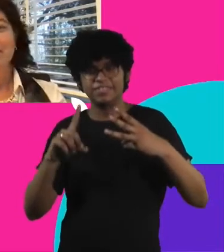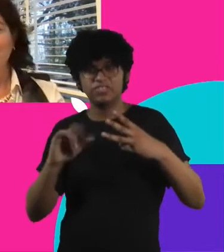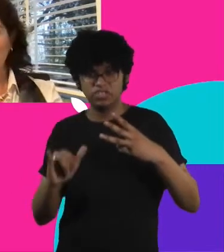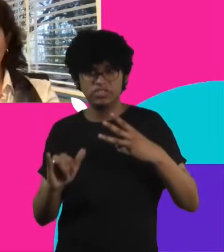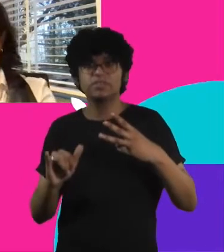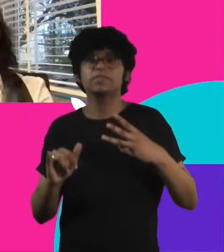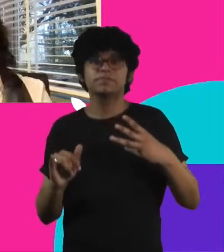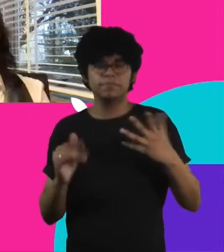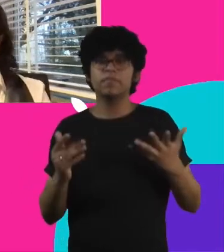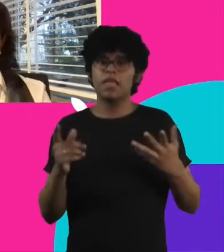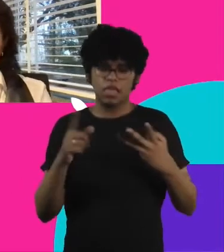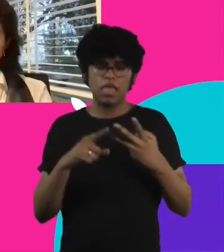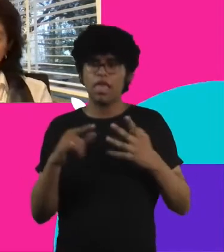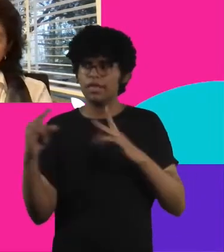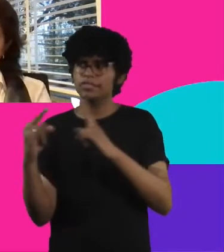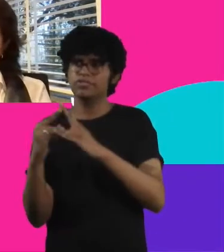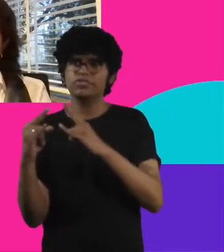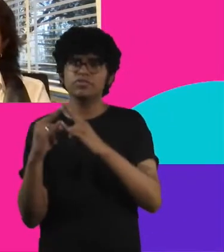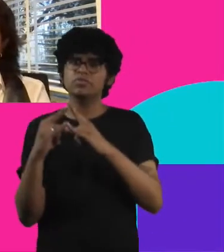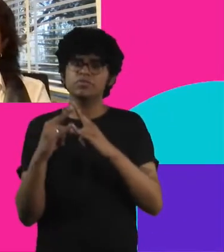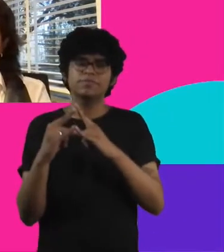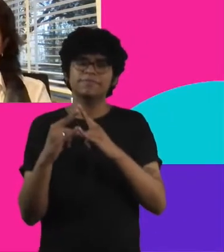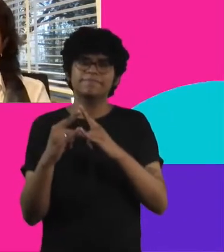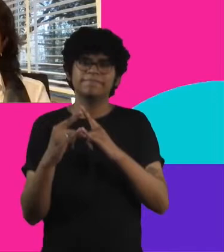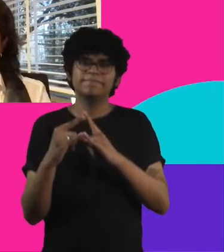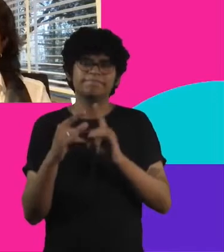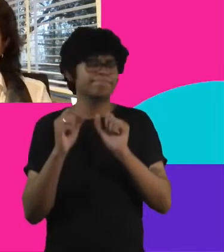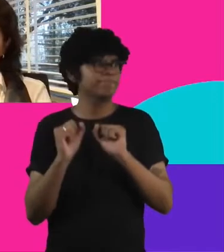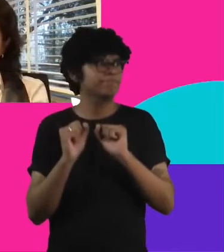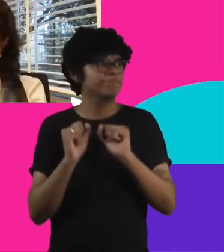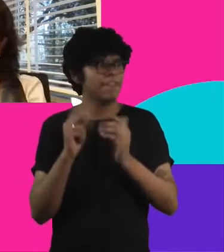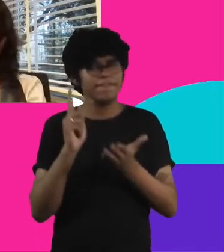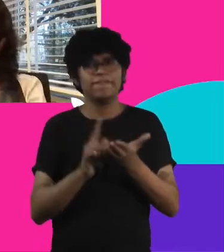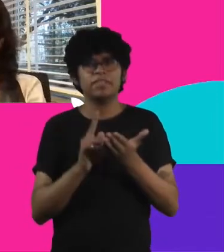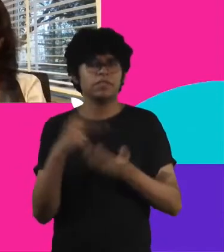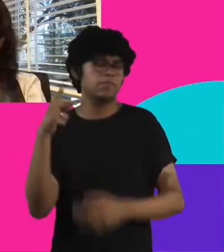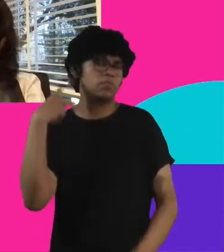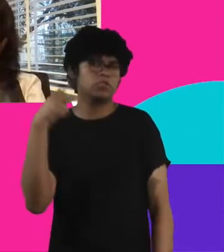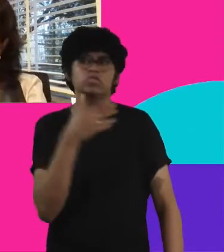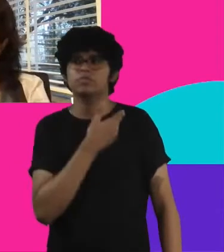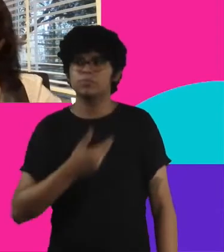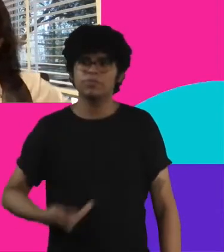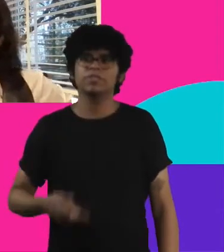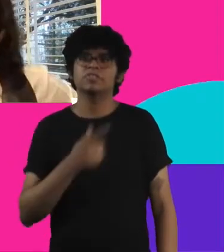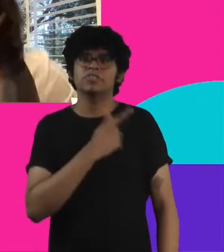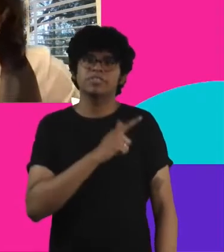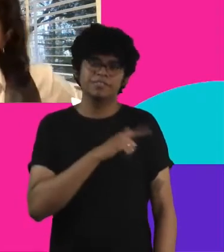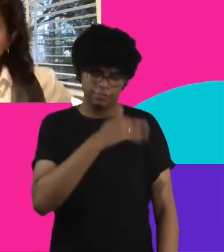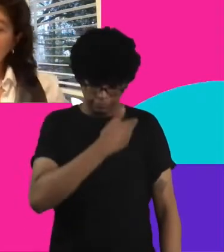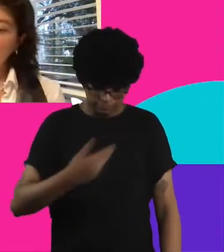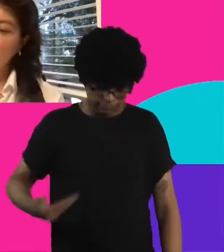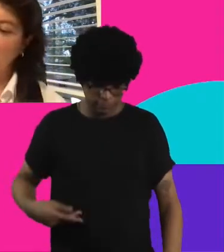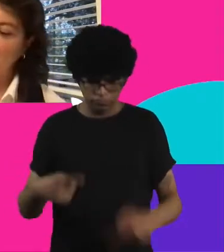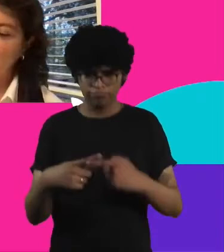e companheira, o Instituto também, para que a gente pudesse de verdade entrar nas políticas públicas, nos gestores públicos, porque